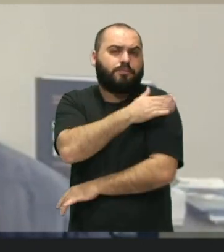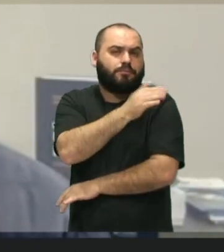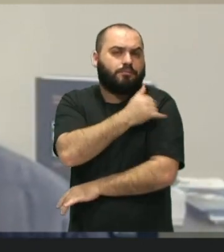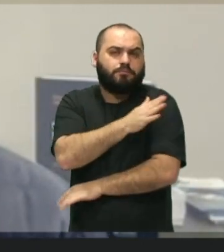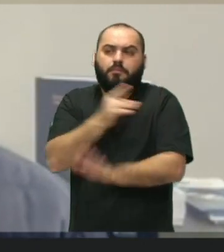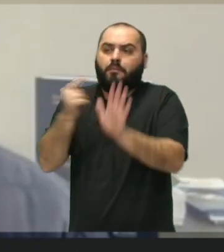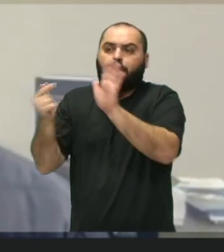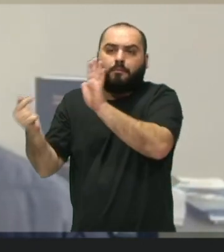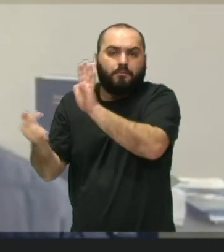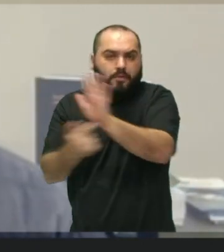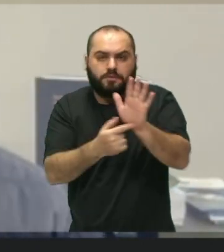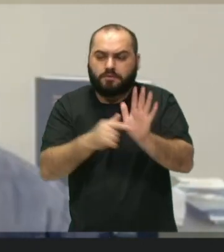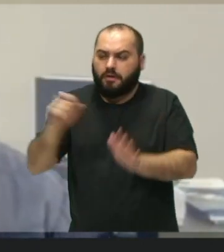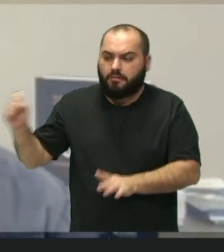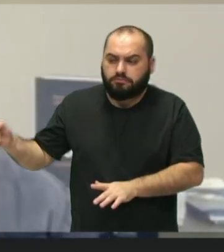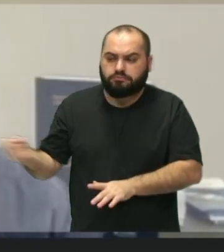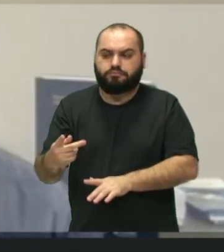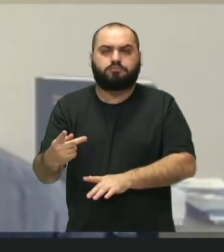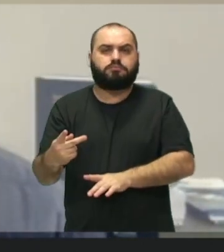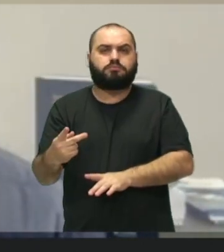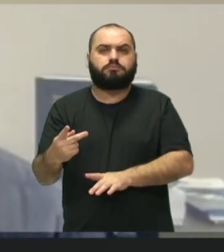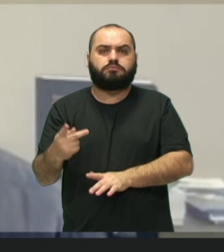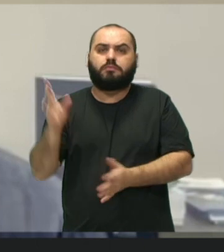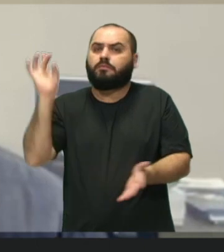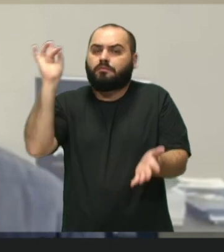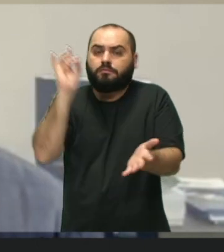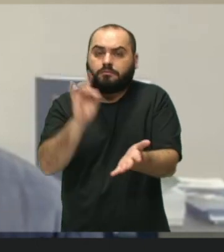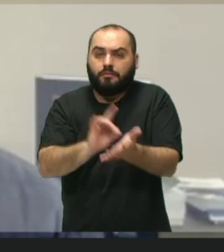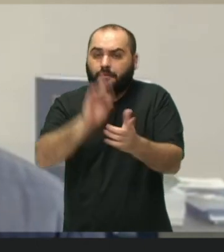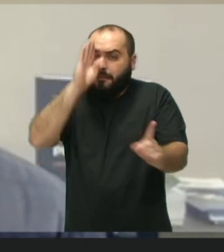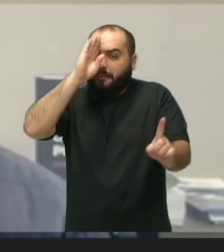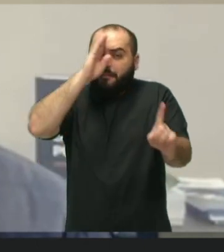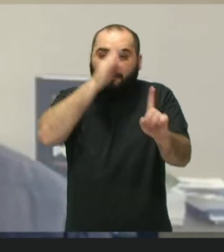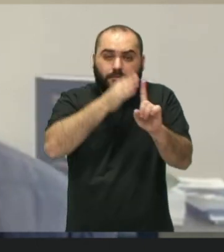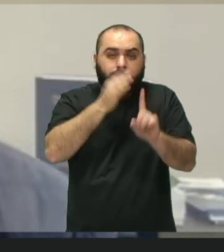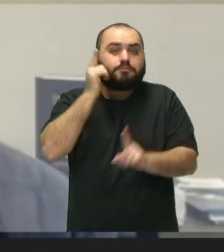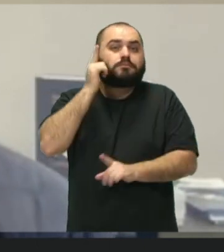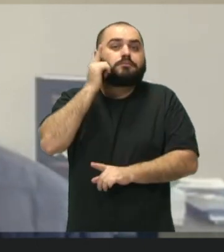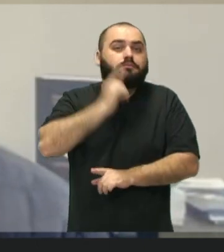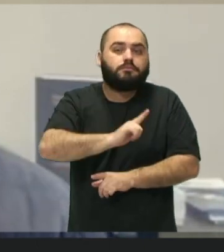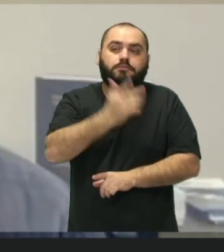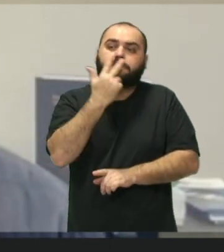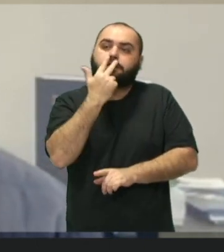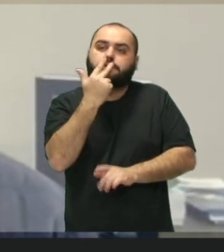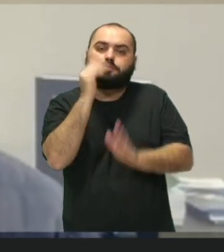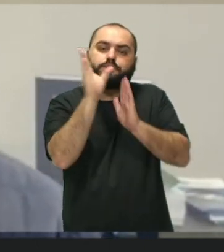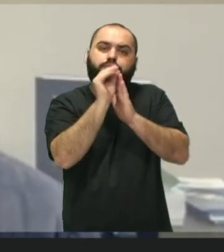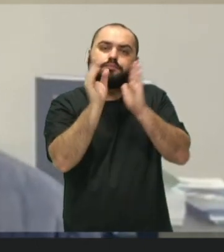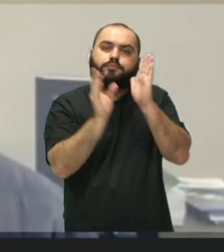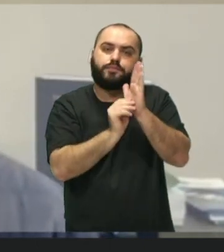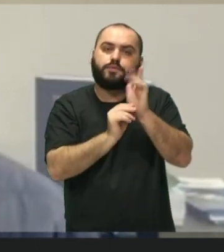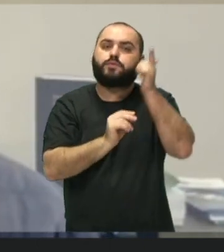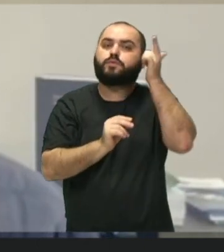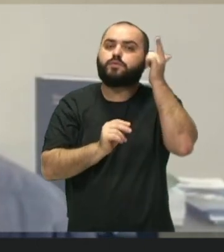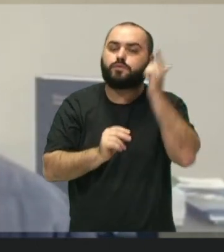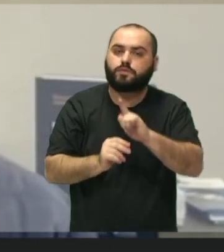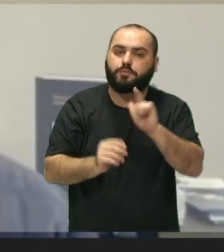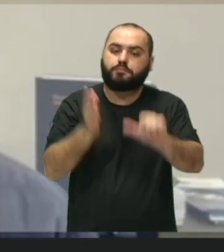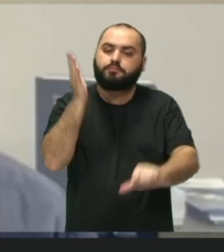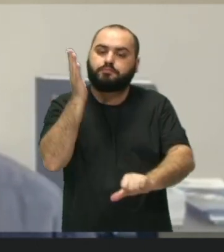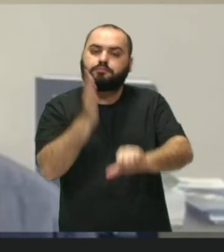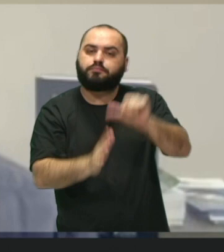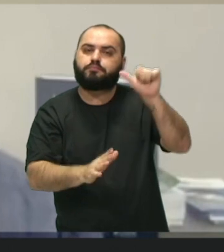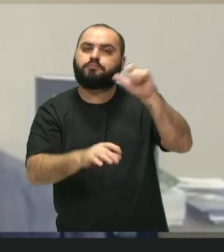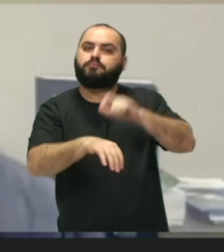esse mercado de oportunidades e, principalmente, trazer uma metodologia onde eles possam dar os seus primeiros